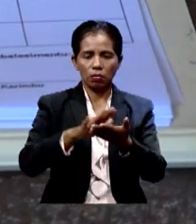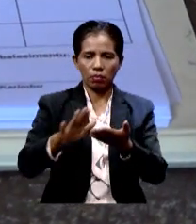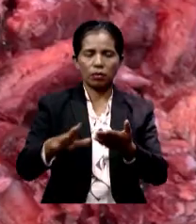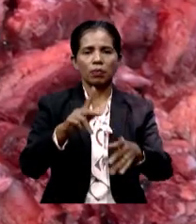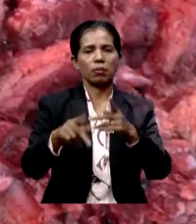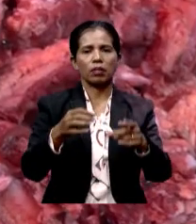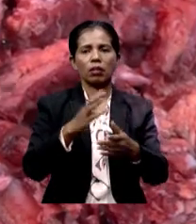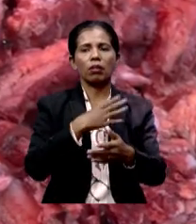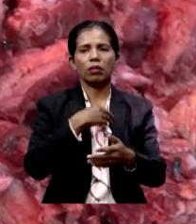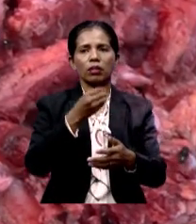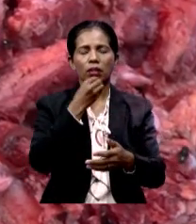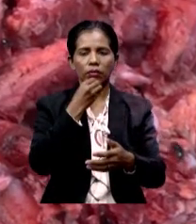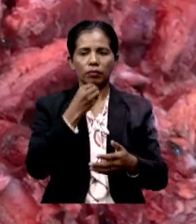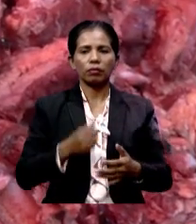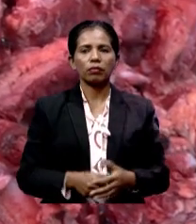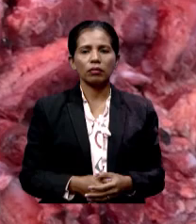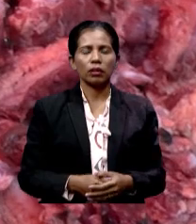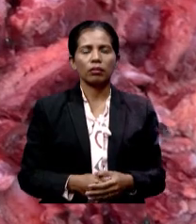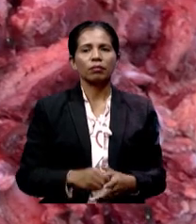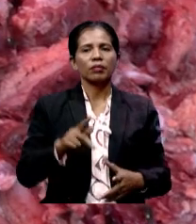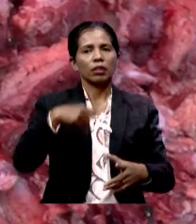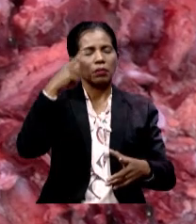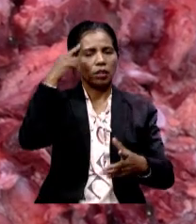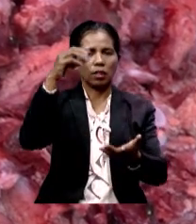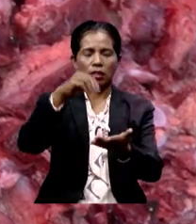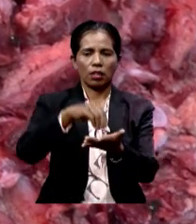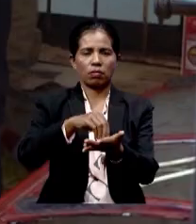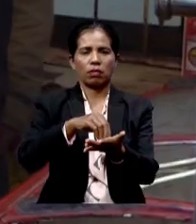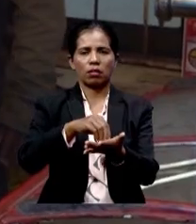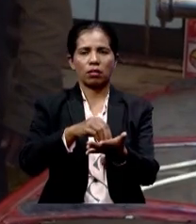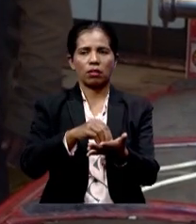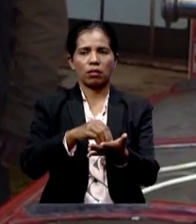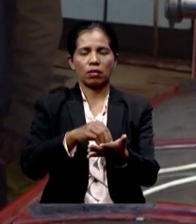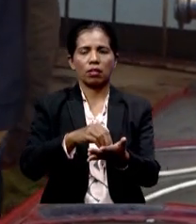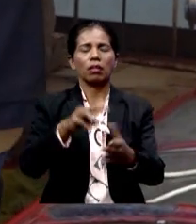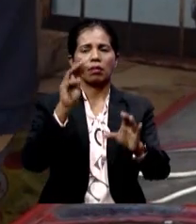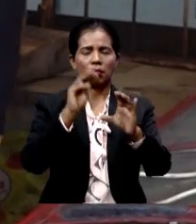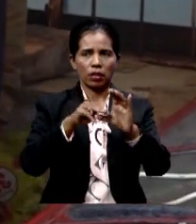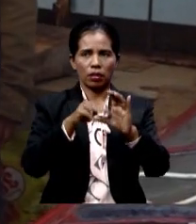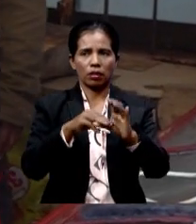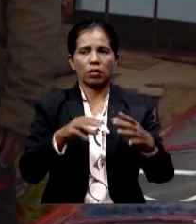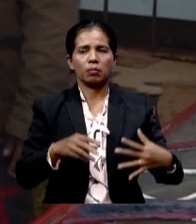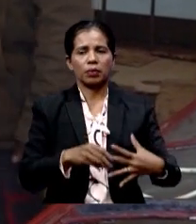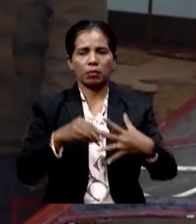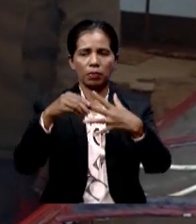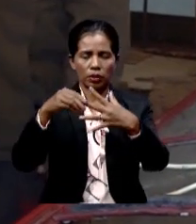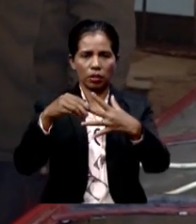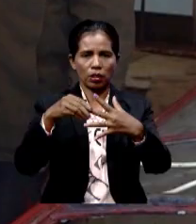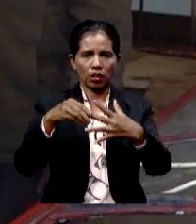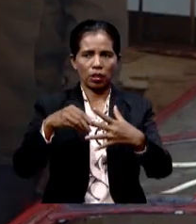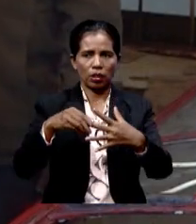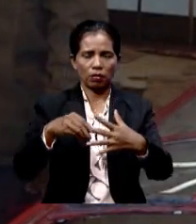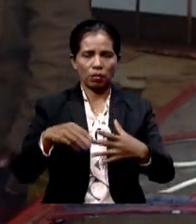consumidor. Menos ia politicamente cria mercado ida que específico Bahia